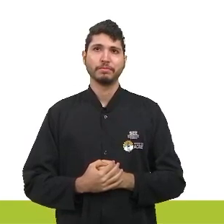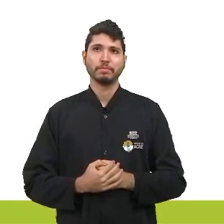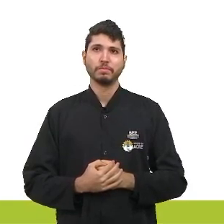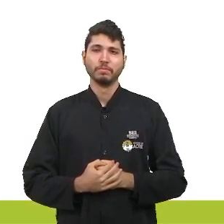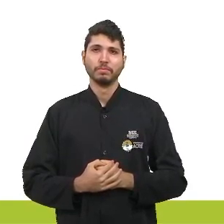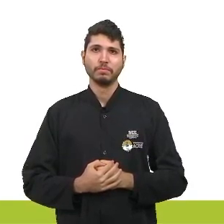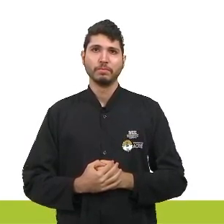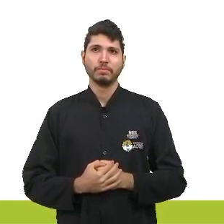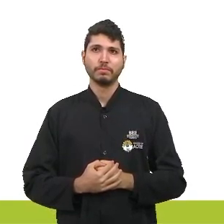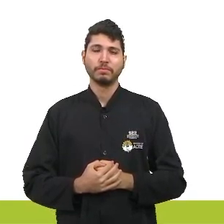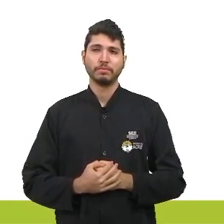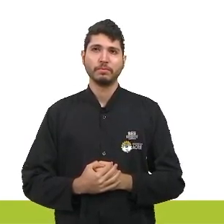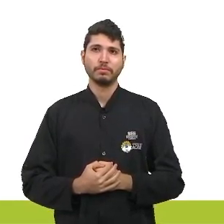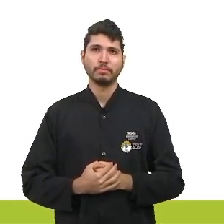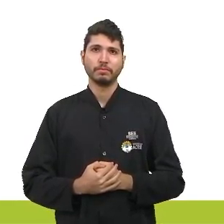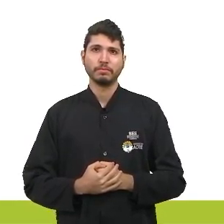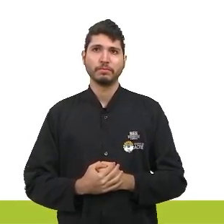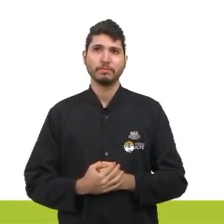Agora eu quero que